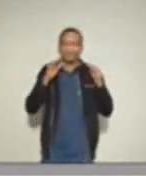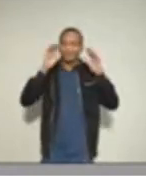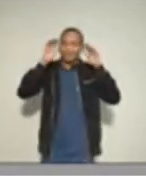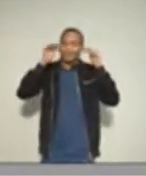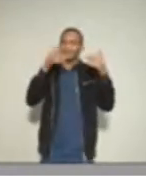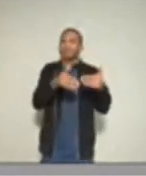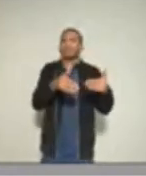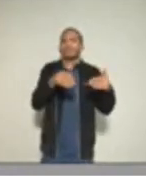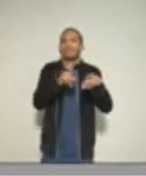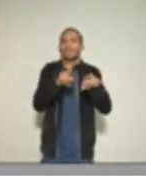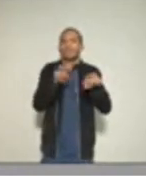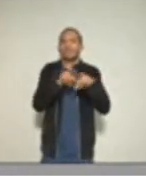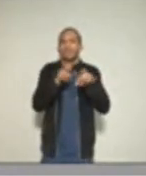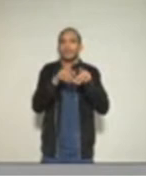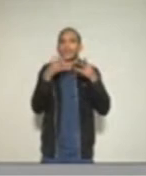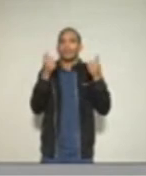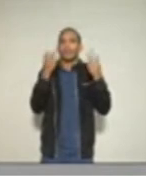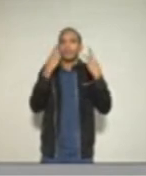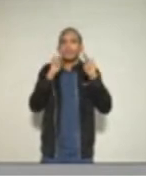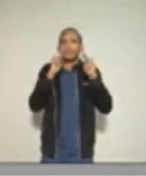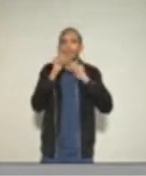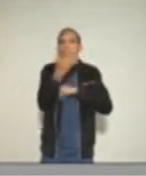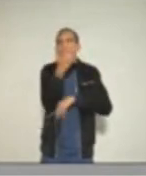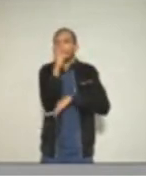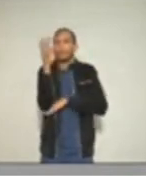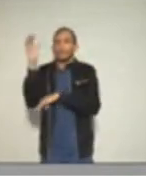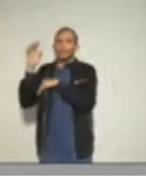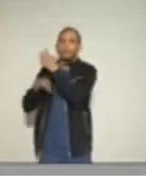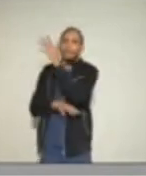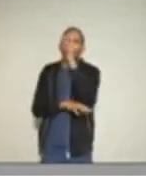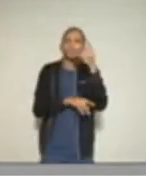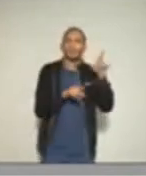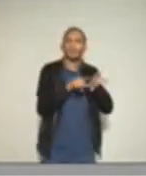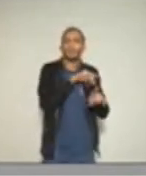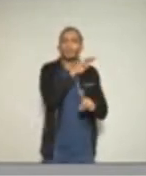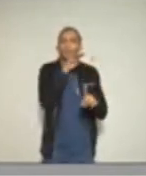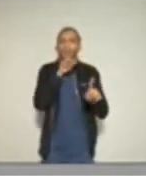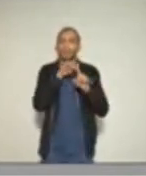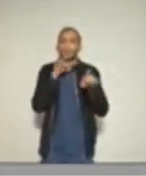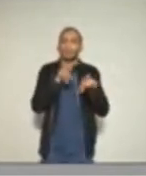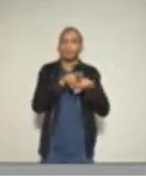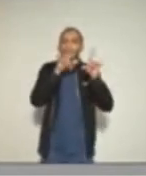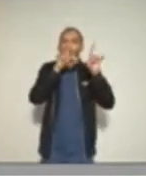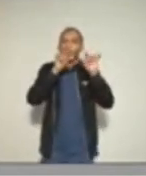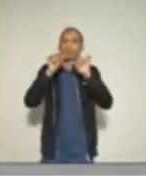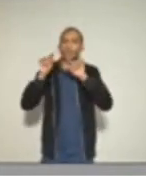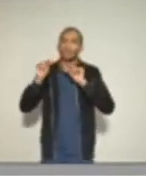determinados a poder melhorar essa questão ambiental, como, por exemplo, nosso plano de metas, de reduzir em até